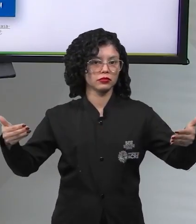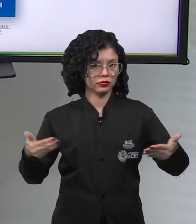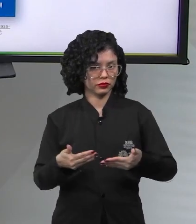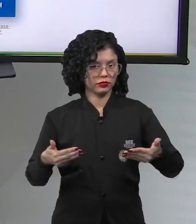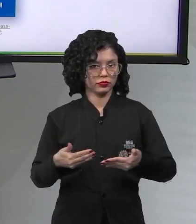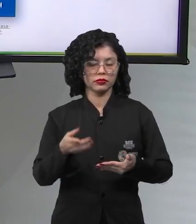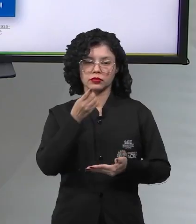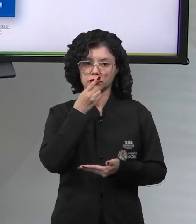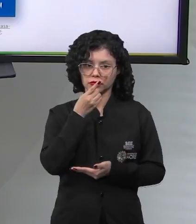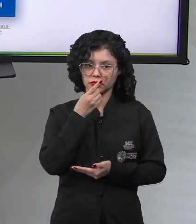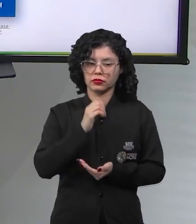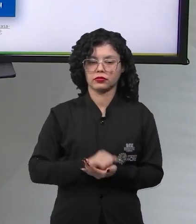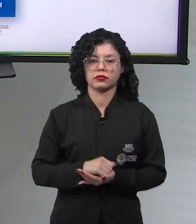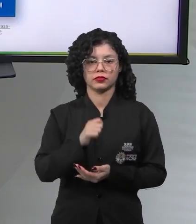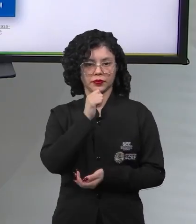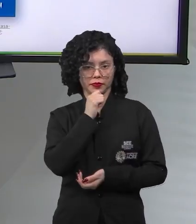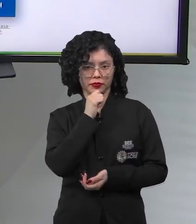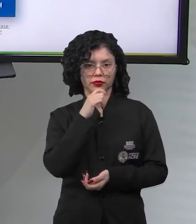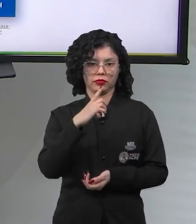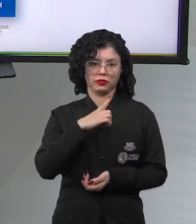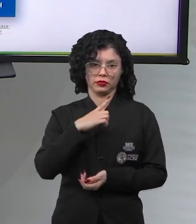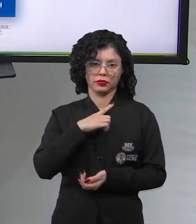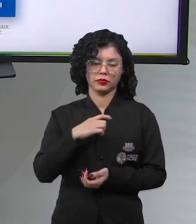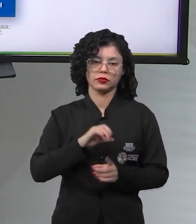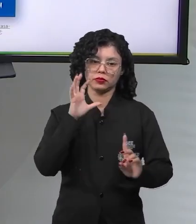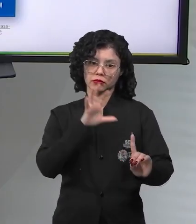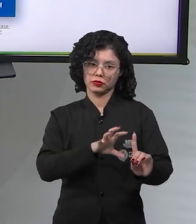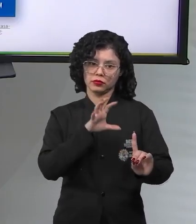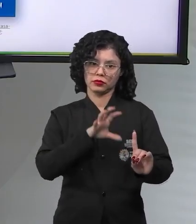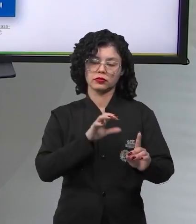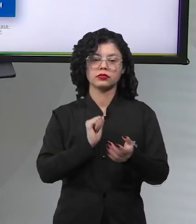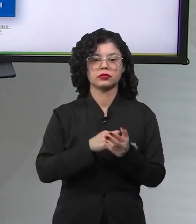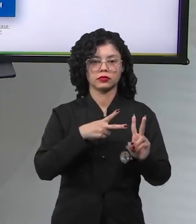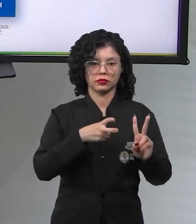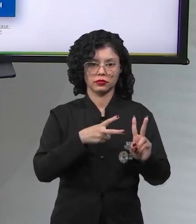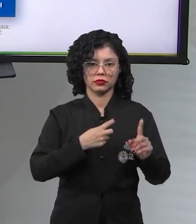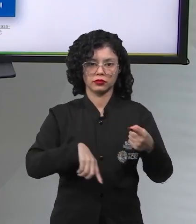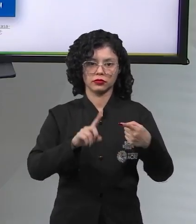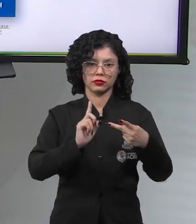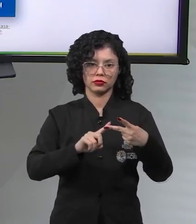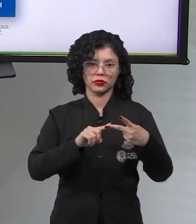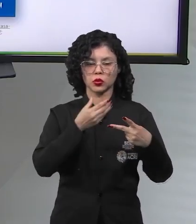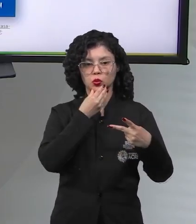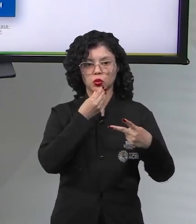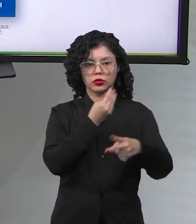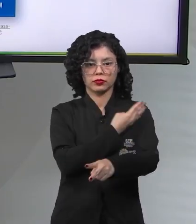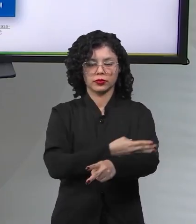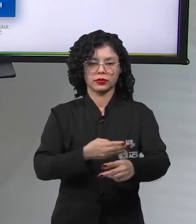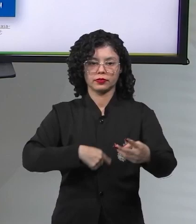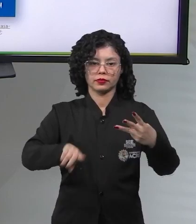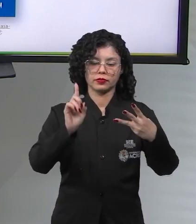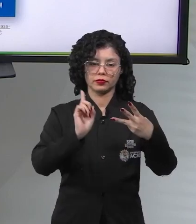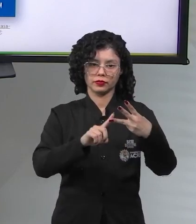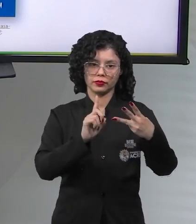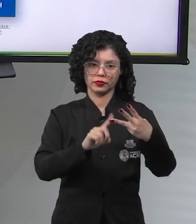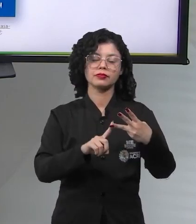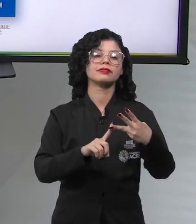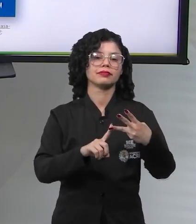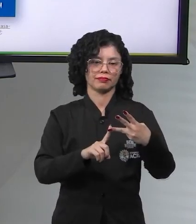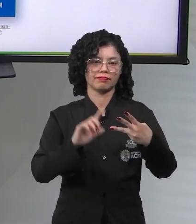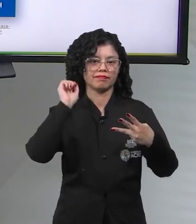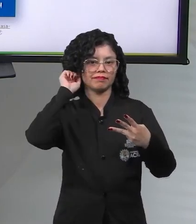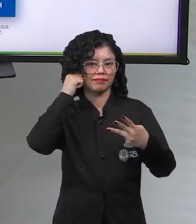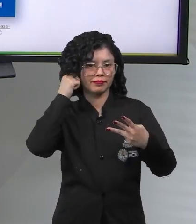de hoje, nós ainda temos a influência dos indígenas, do homem branco europeu e também